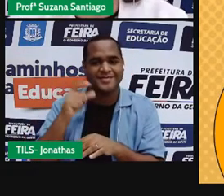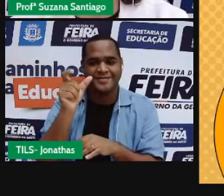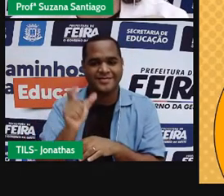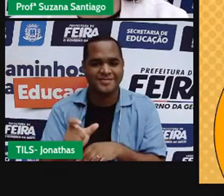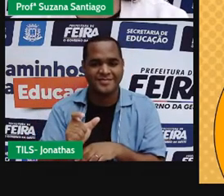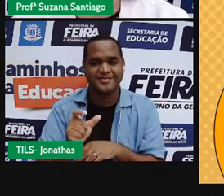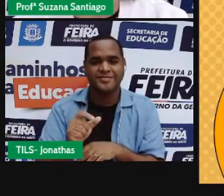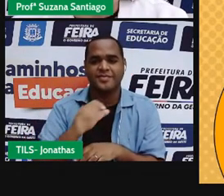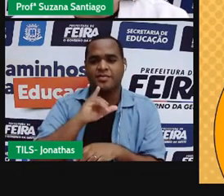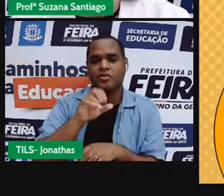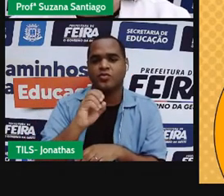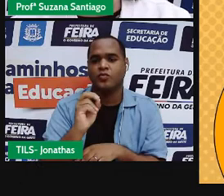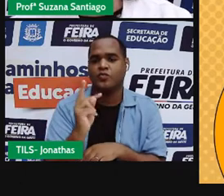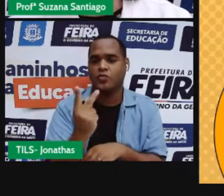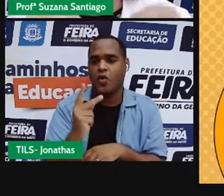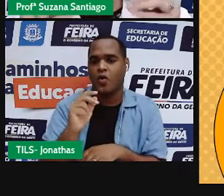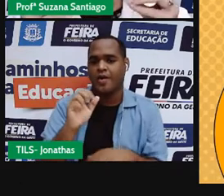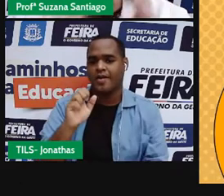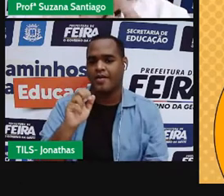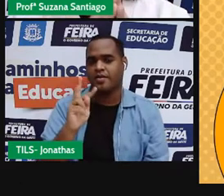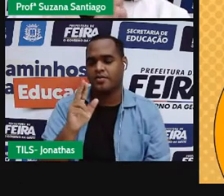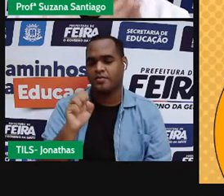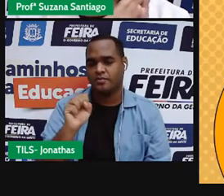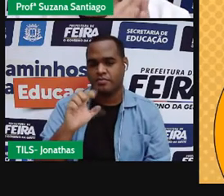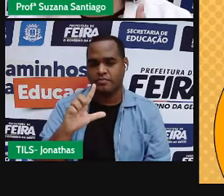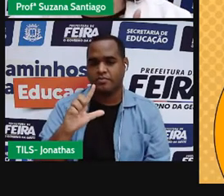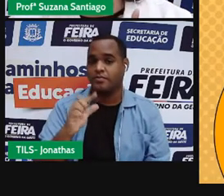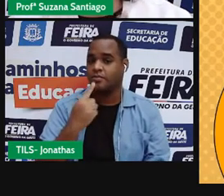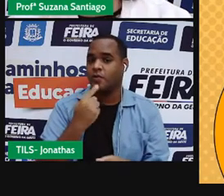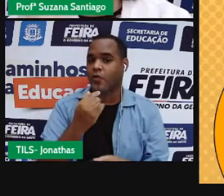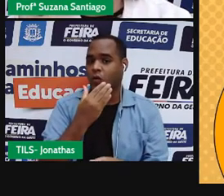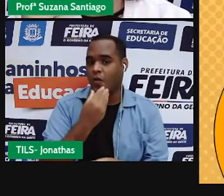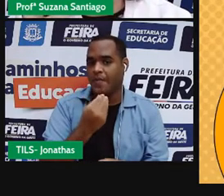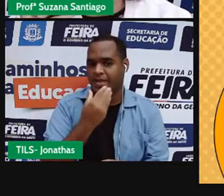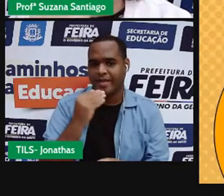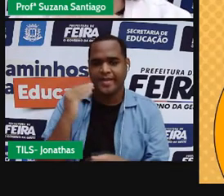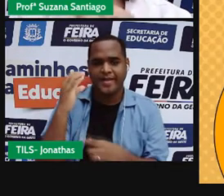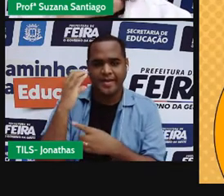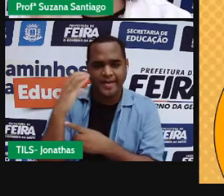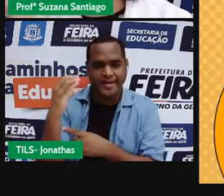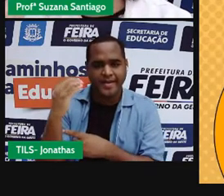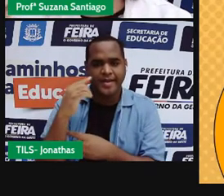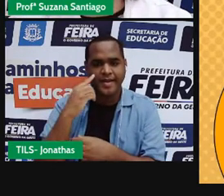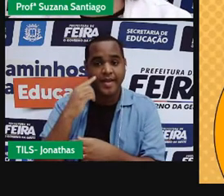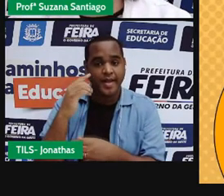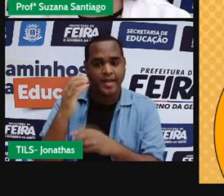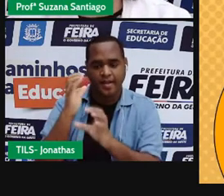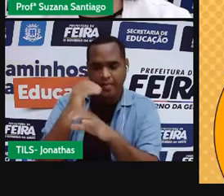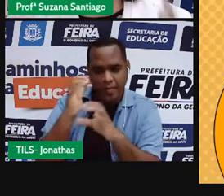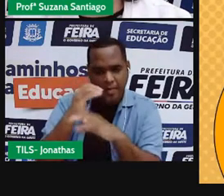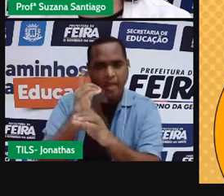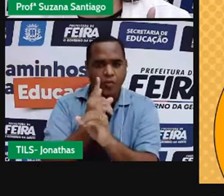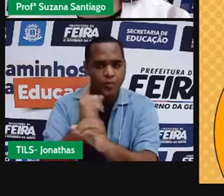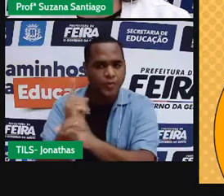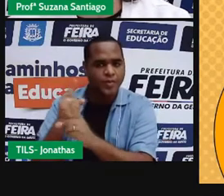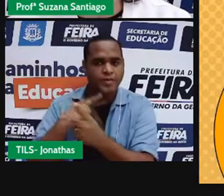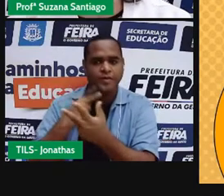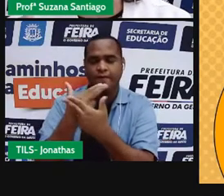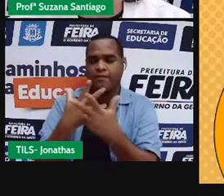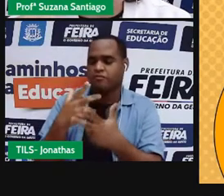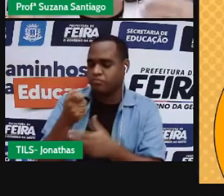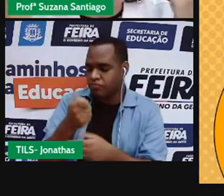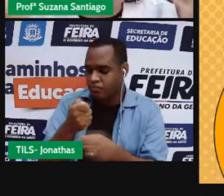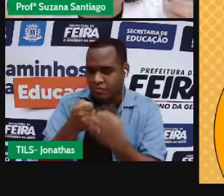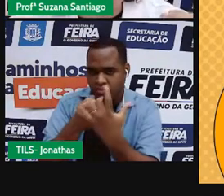Sir John Herschel. E ainda colocaram que o cientista, o astrônomo, tinha usado lupas de hidrogênio